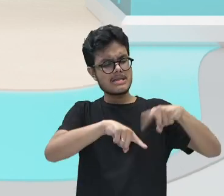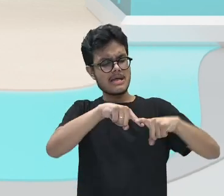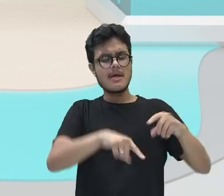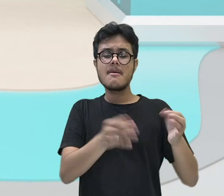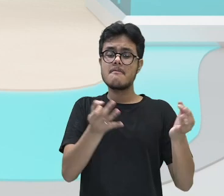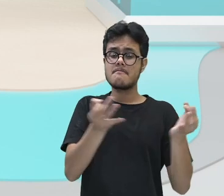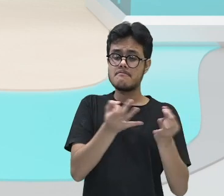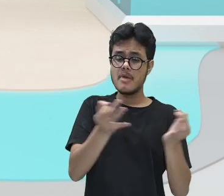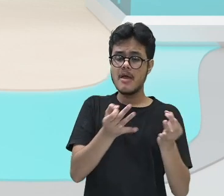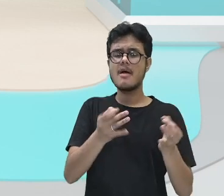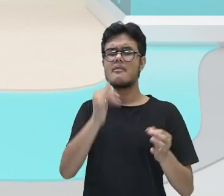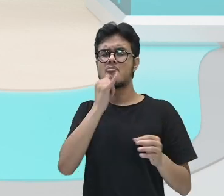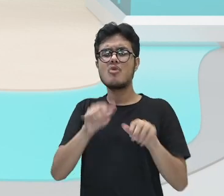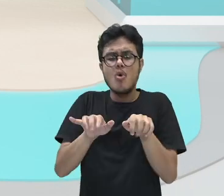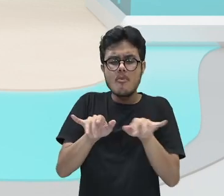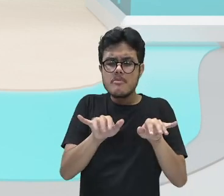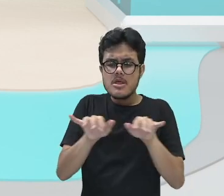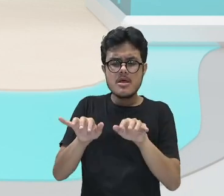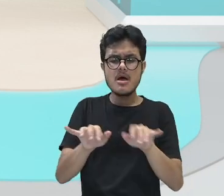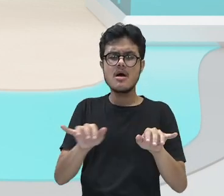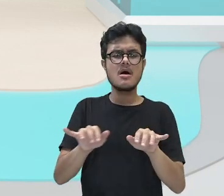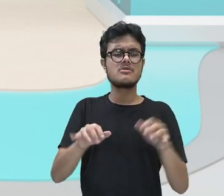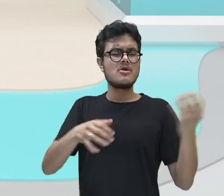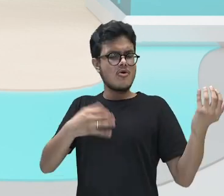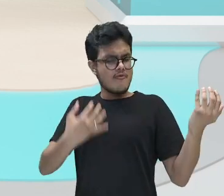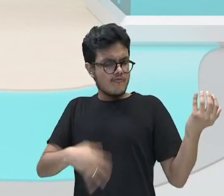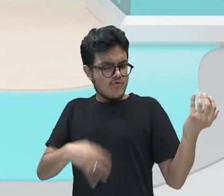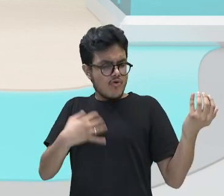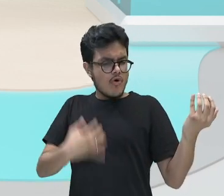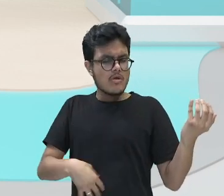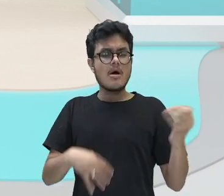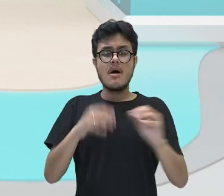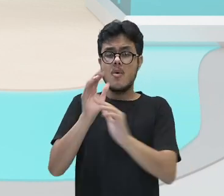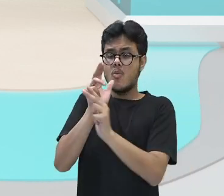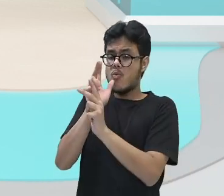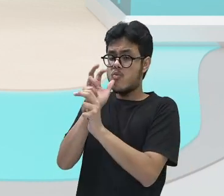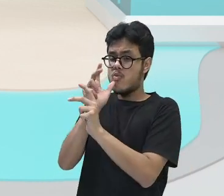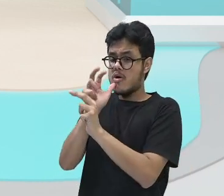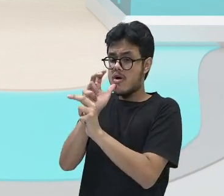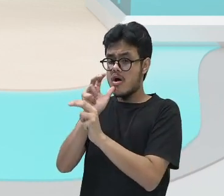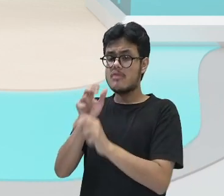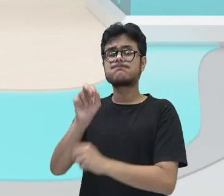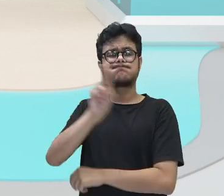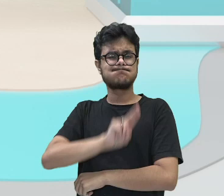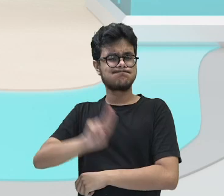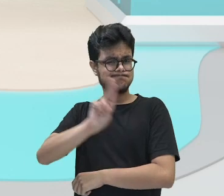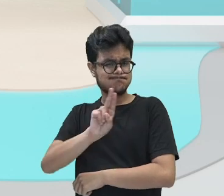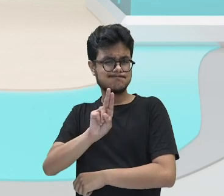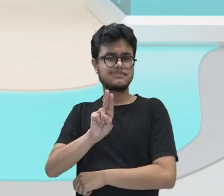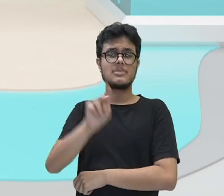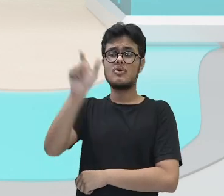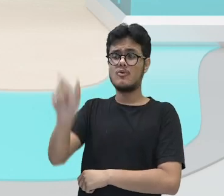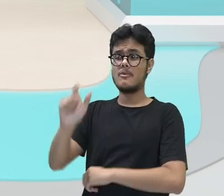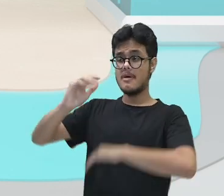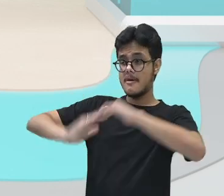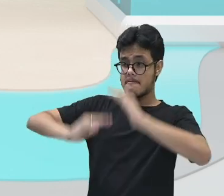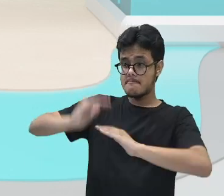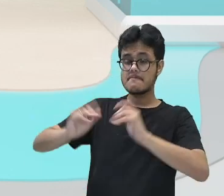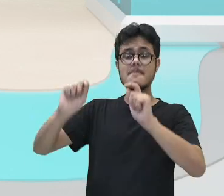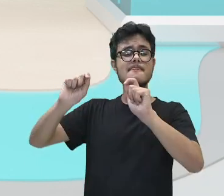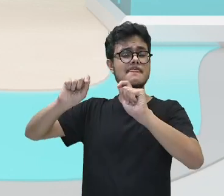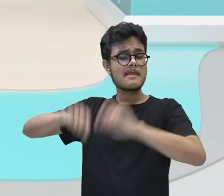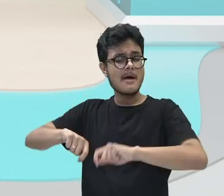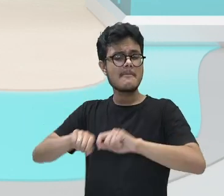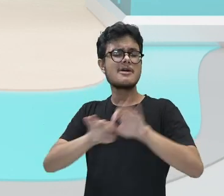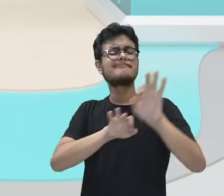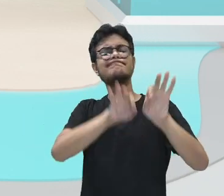timbre perfeito daquele instrumento, o som, principalmente o piano, o violão tem que ser afinado, a flauta.